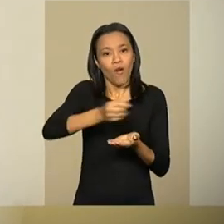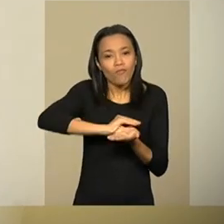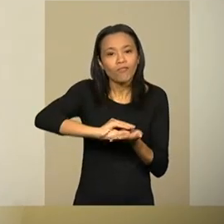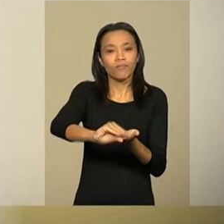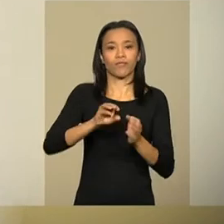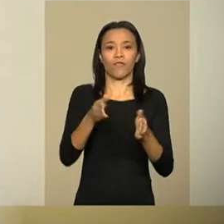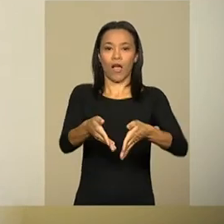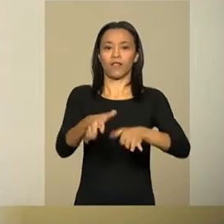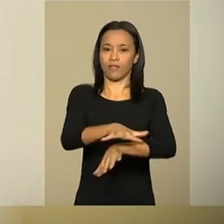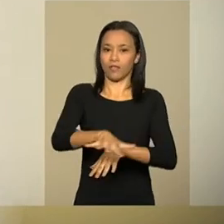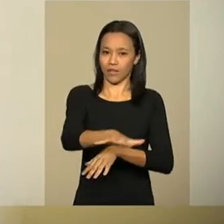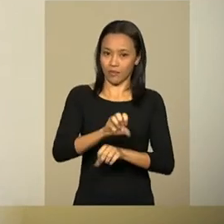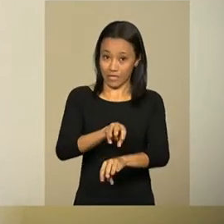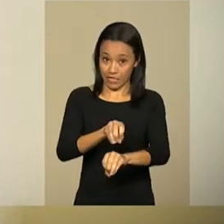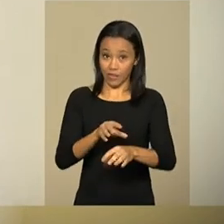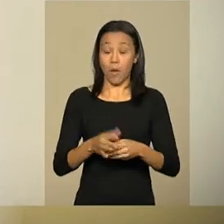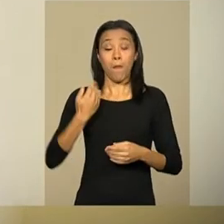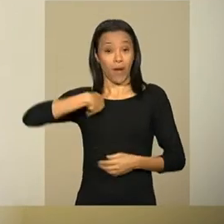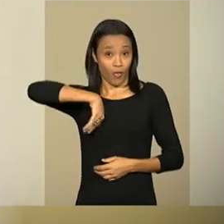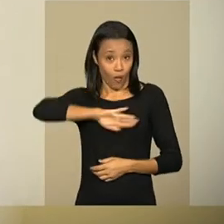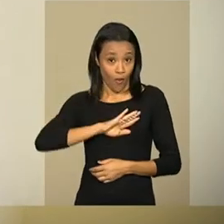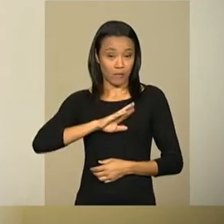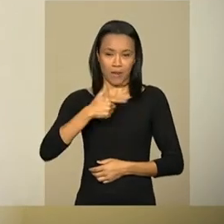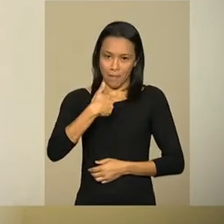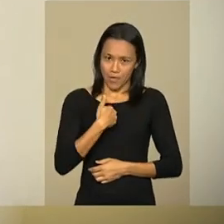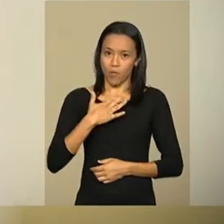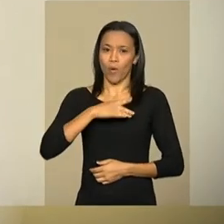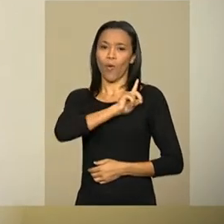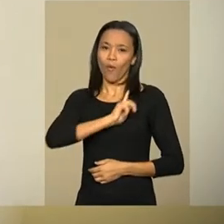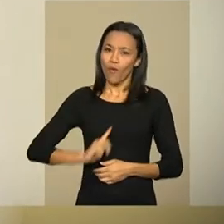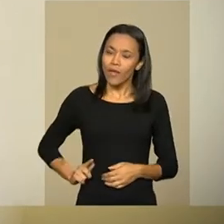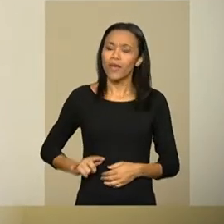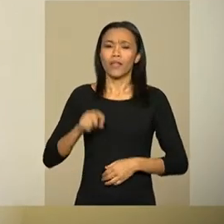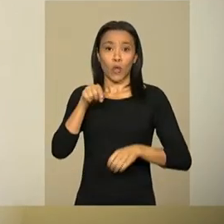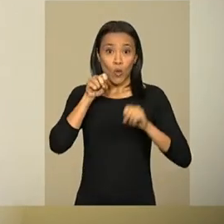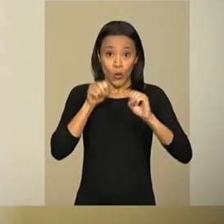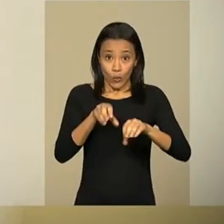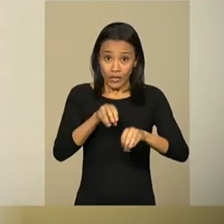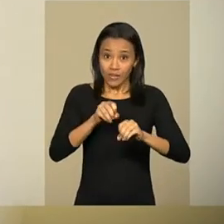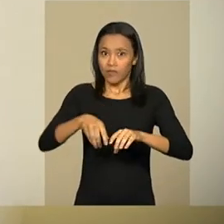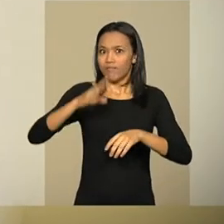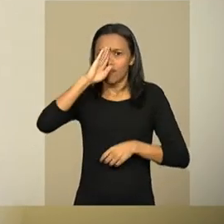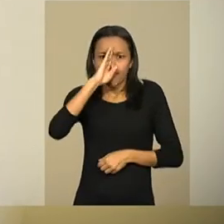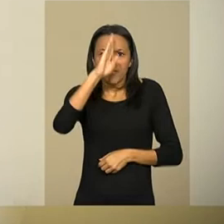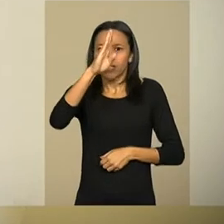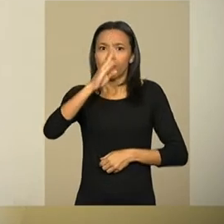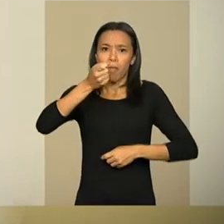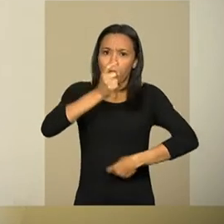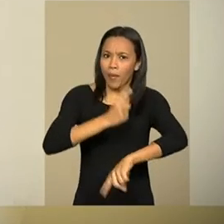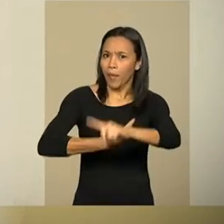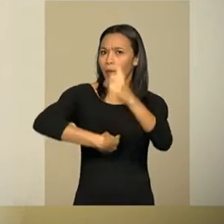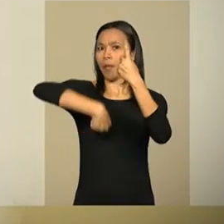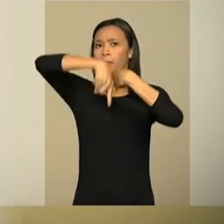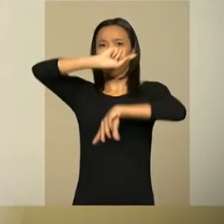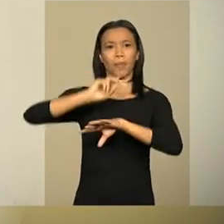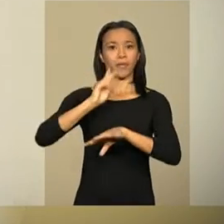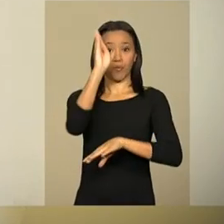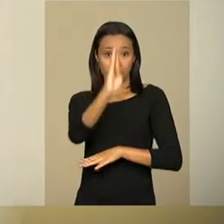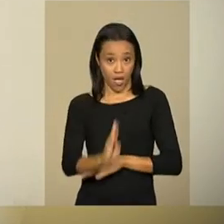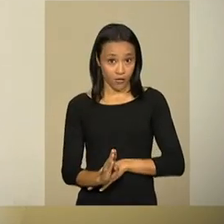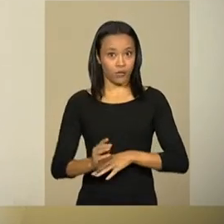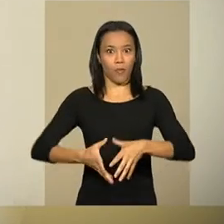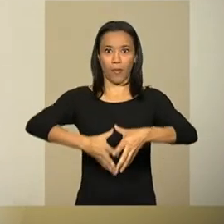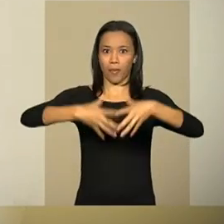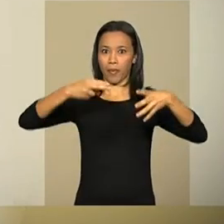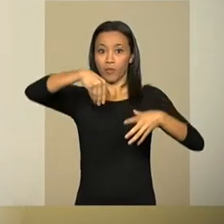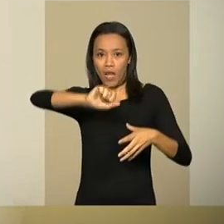educação Luciano Para nós para mim meu governo a educação principal Pilar para transformar o Brasil numa grande